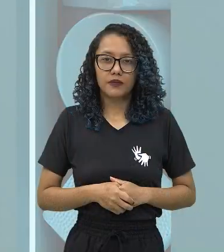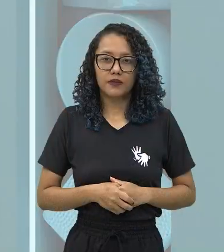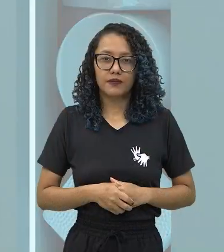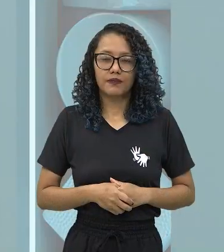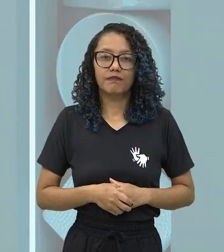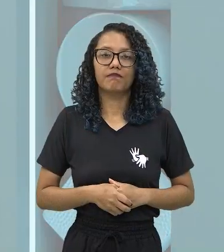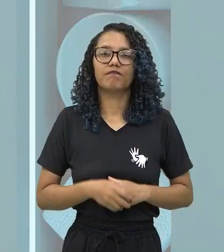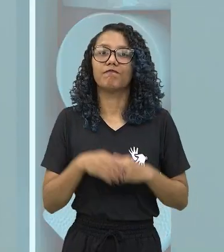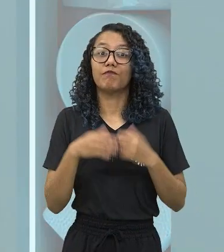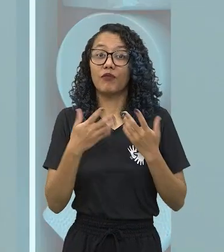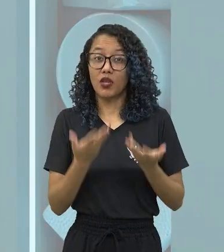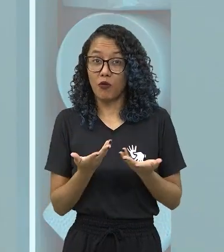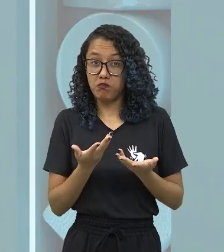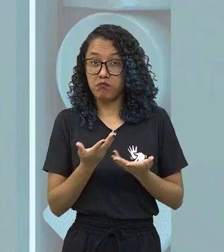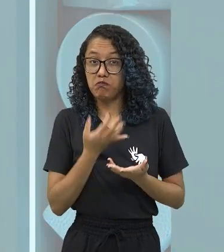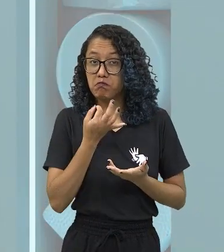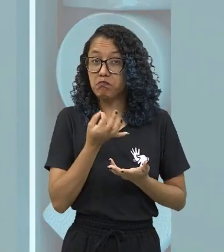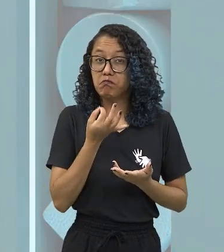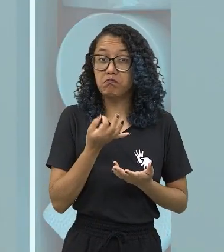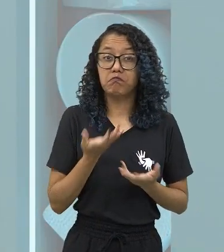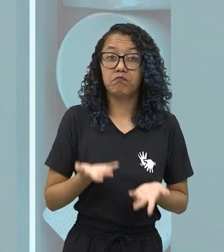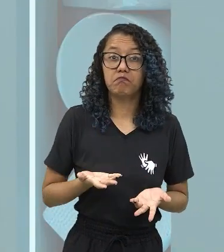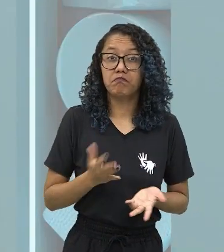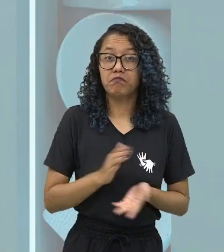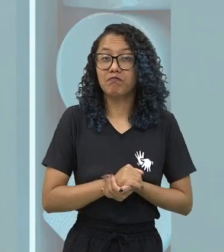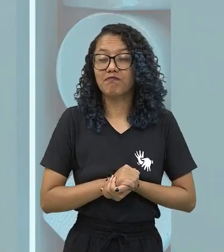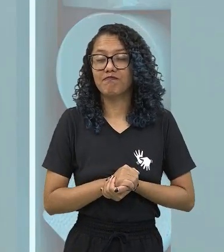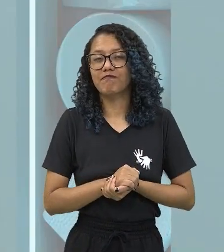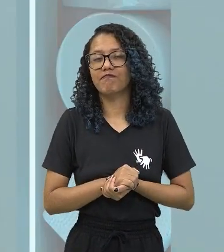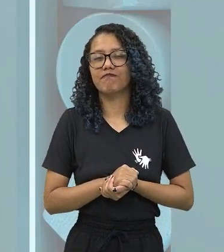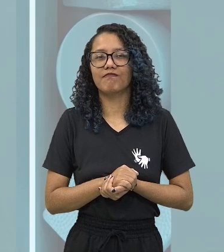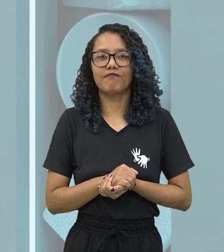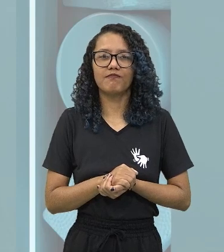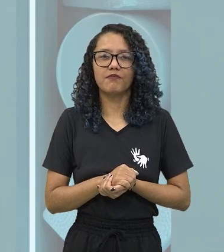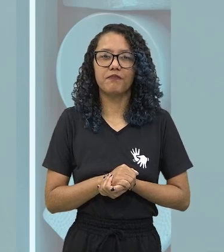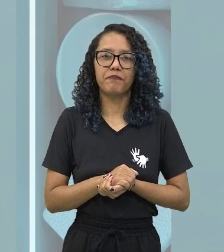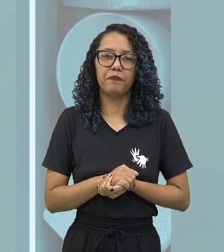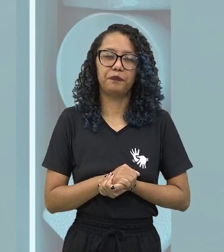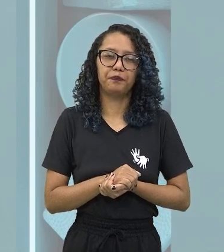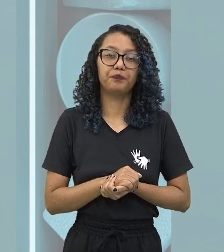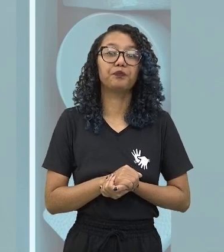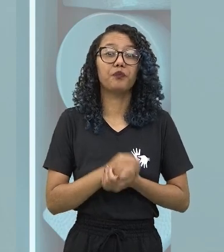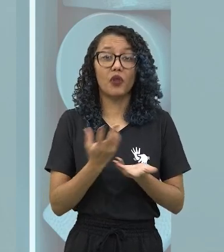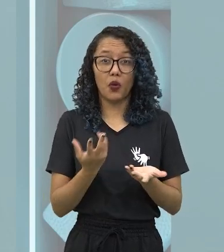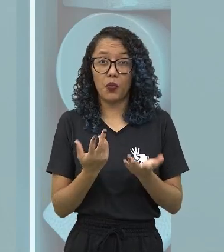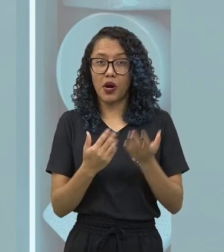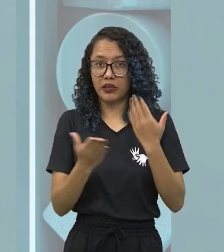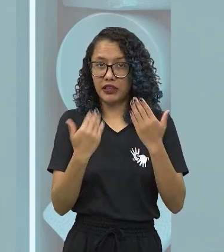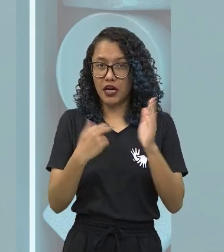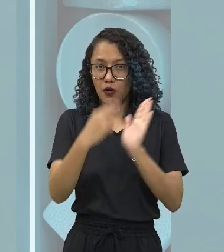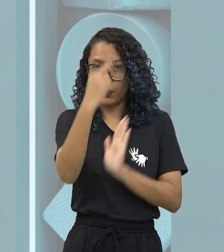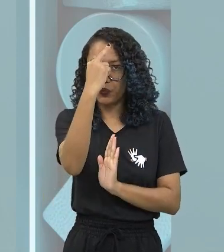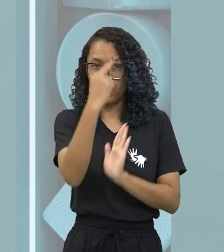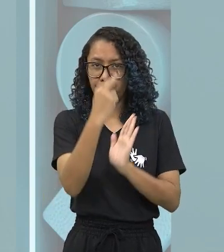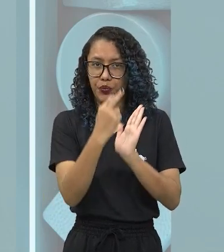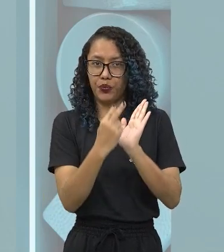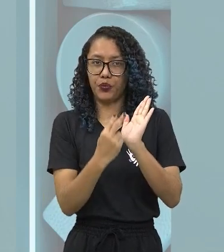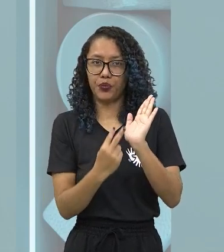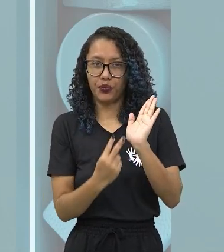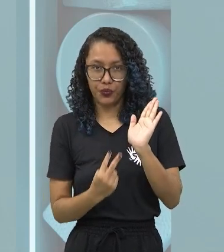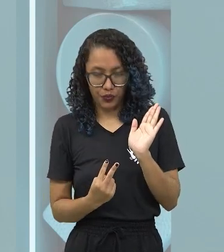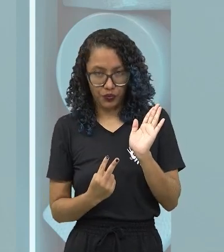E aí, o que vocês acharam? Nós tínhamos aí a leitura, né, desse diálogo na voz de